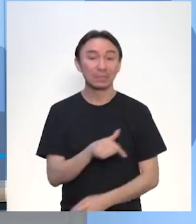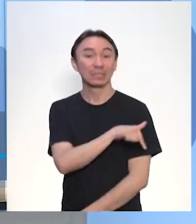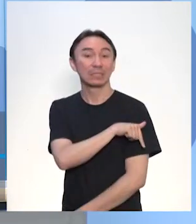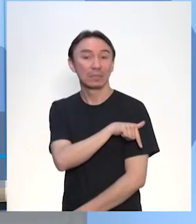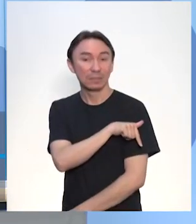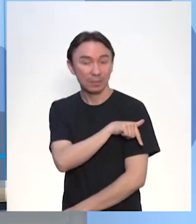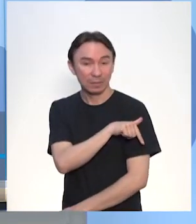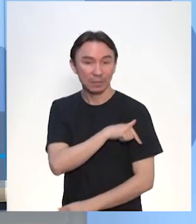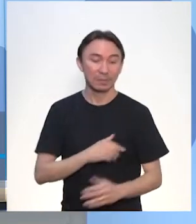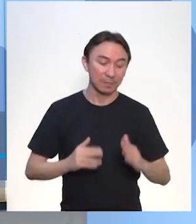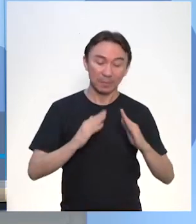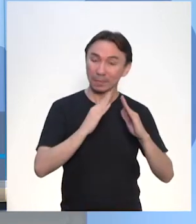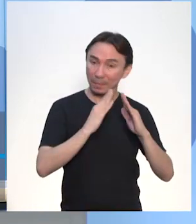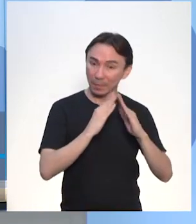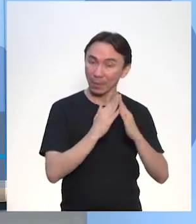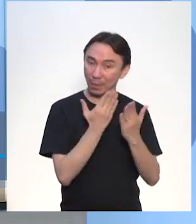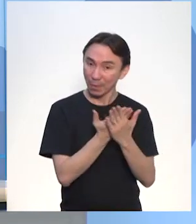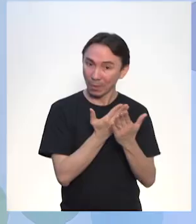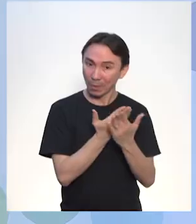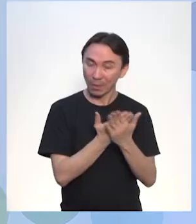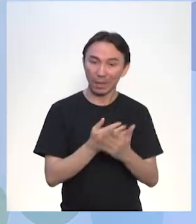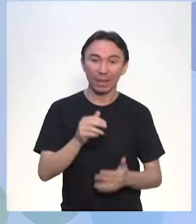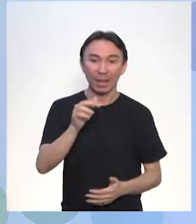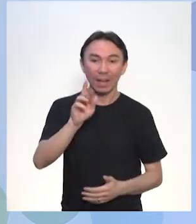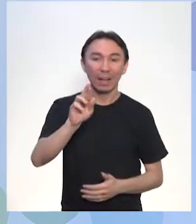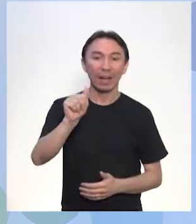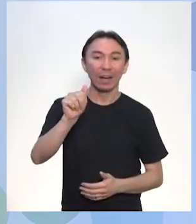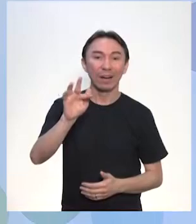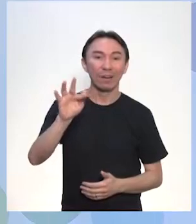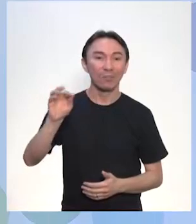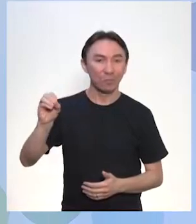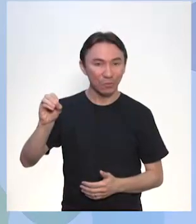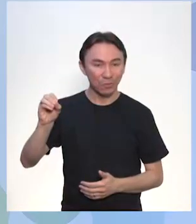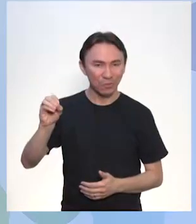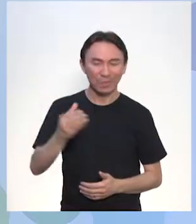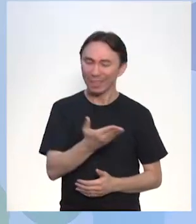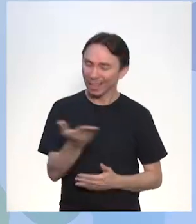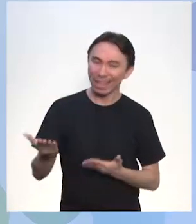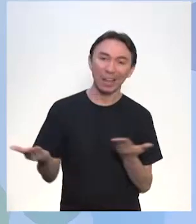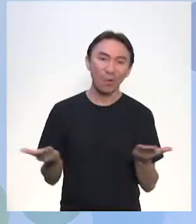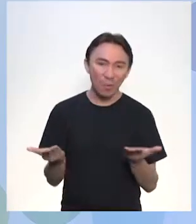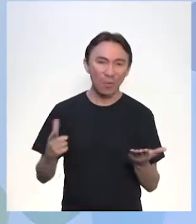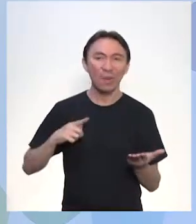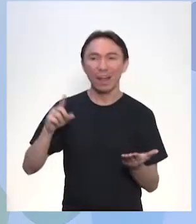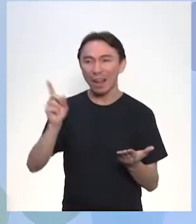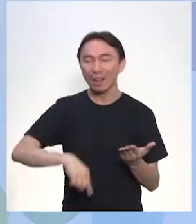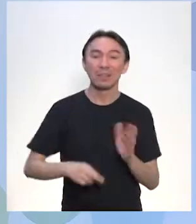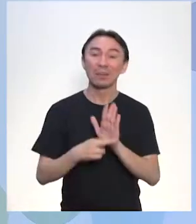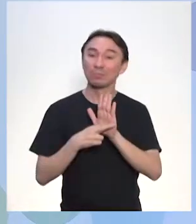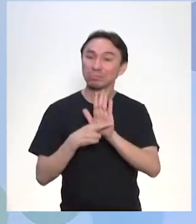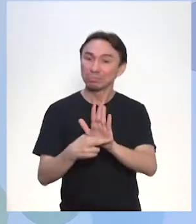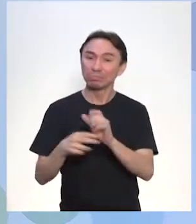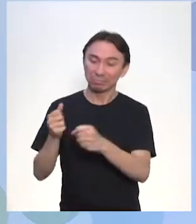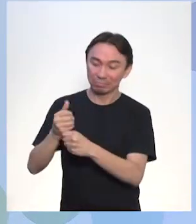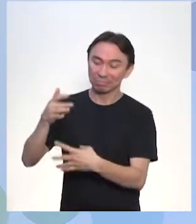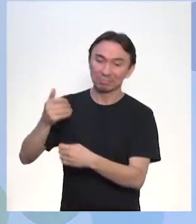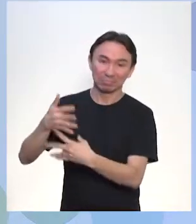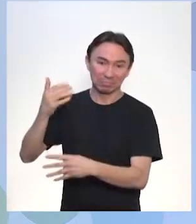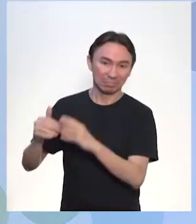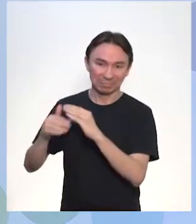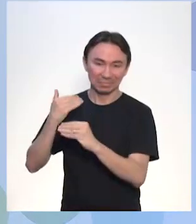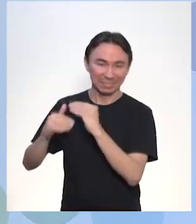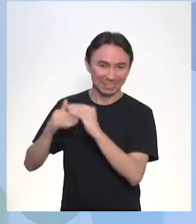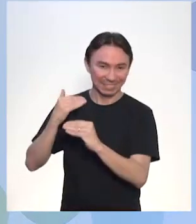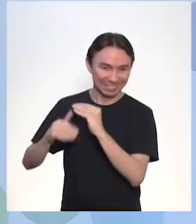Giovanni Batista Raffo de Suzano. A Duda hoje é a nossa porta-voz aqui no chat, então ela vai acompanhar